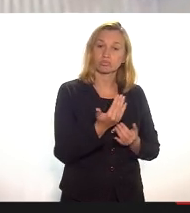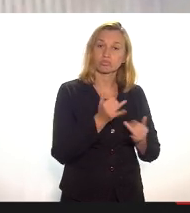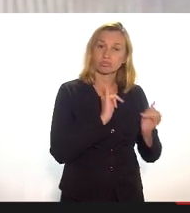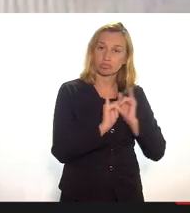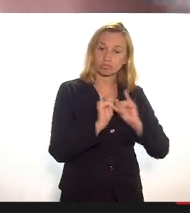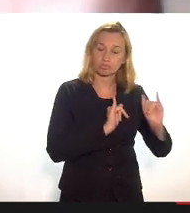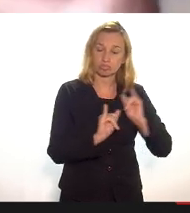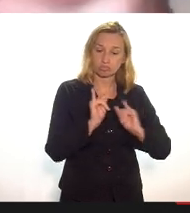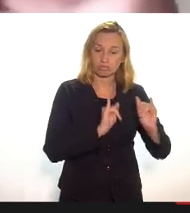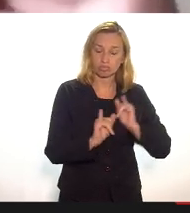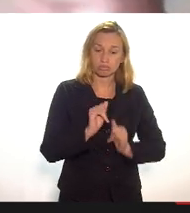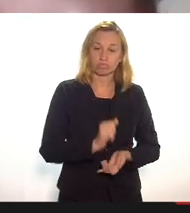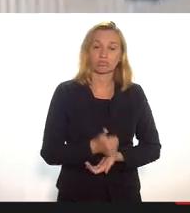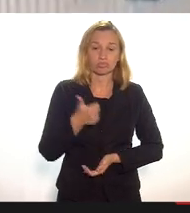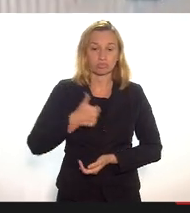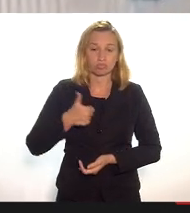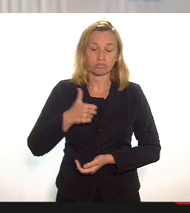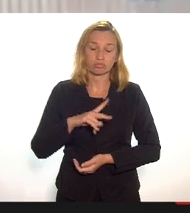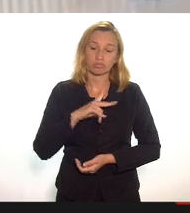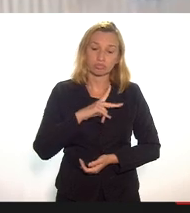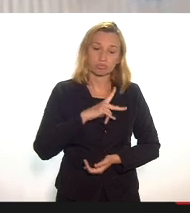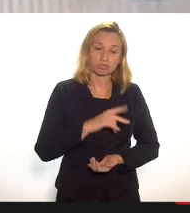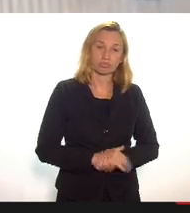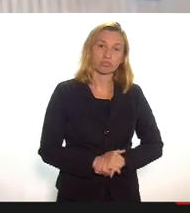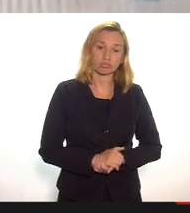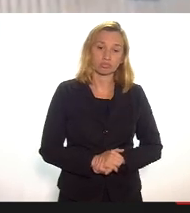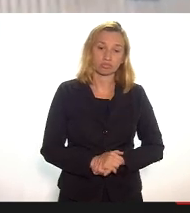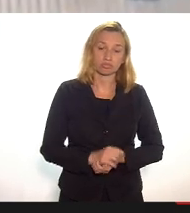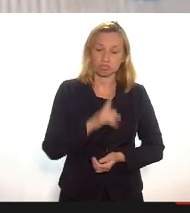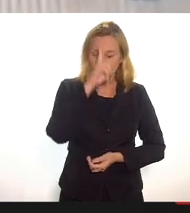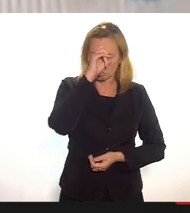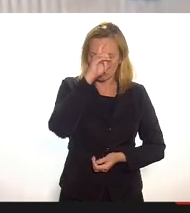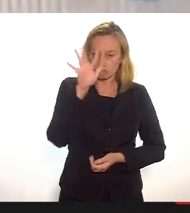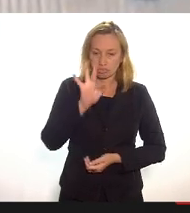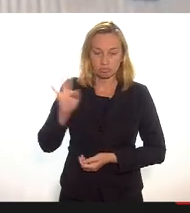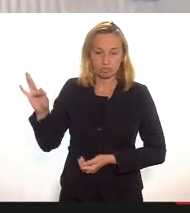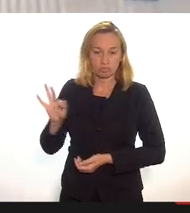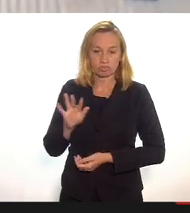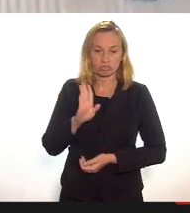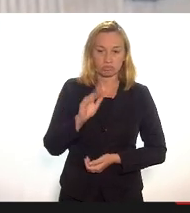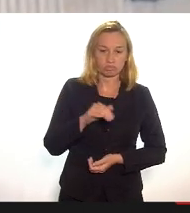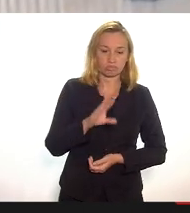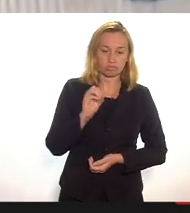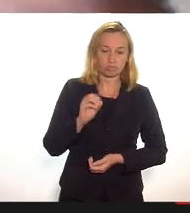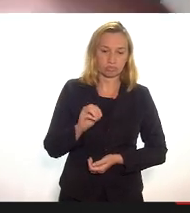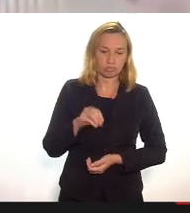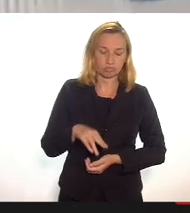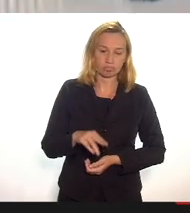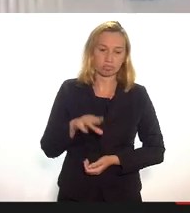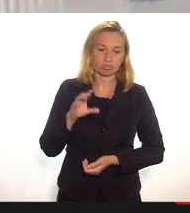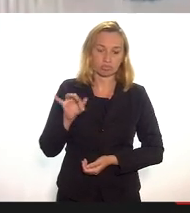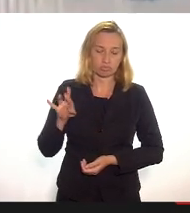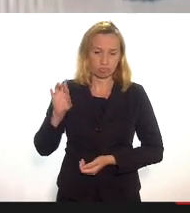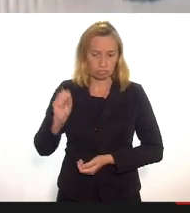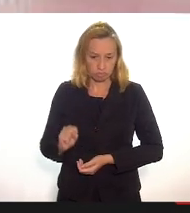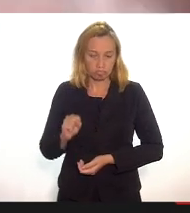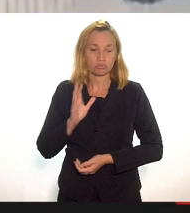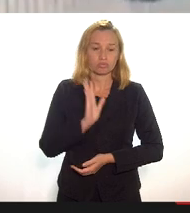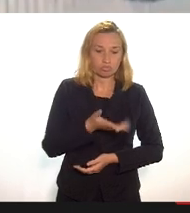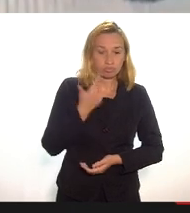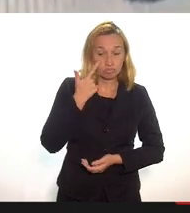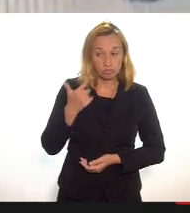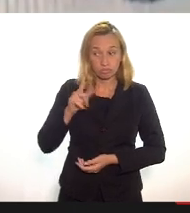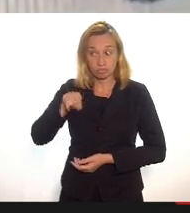Né? Primeiro, em relação ao próprio Hospital Federal de Bom Sucesso e já olhando para os